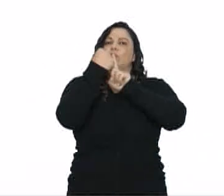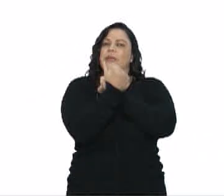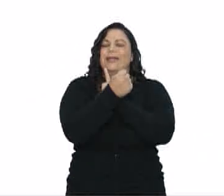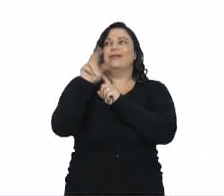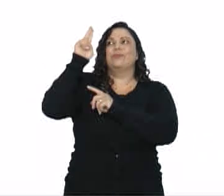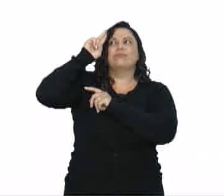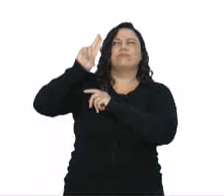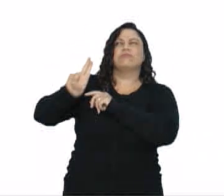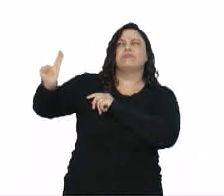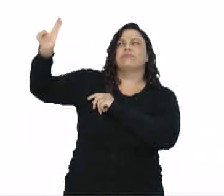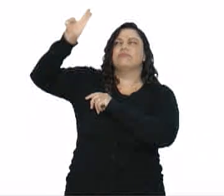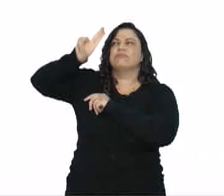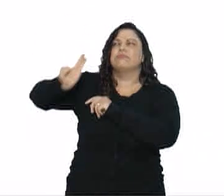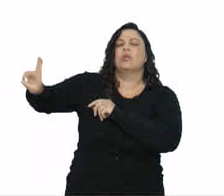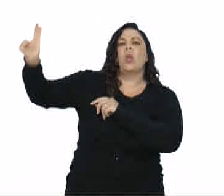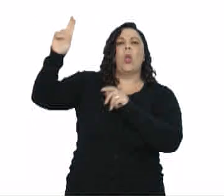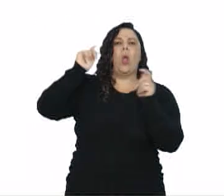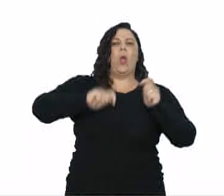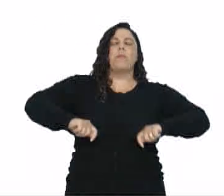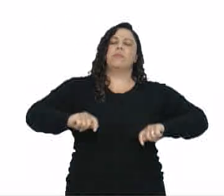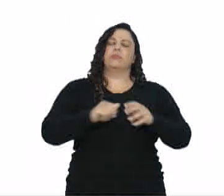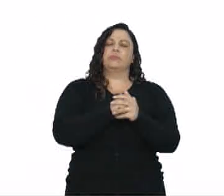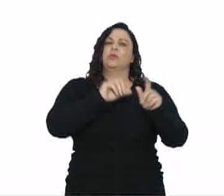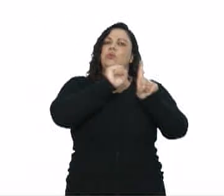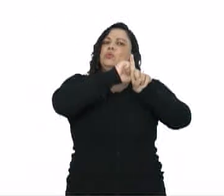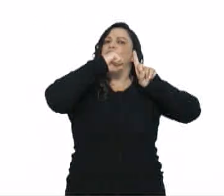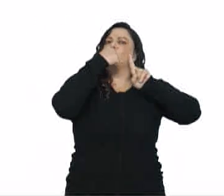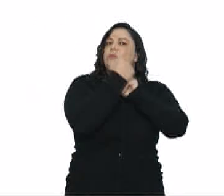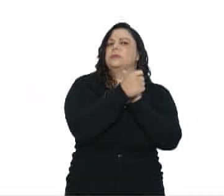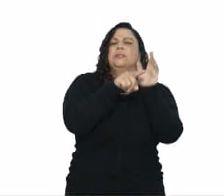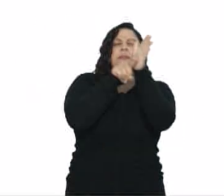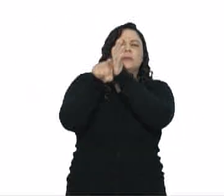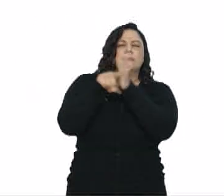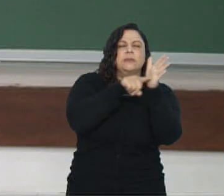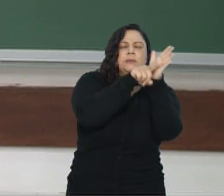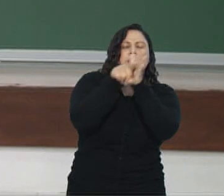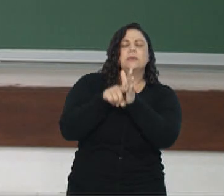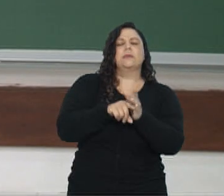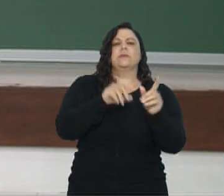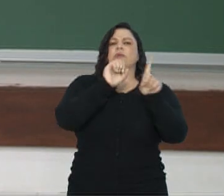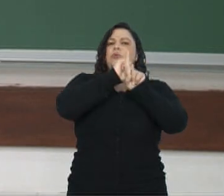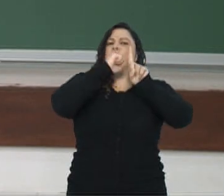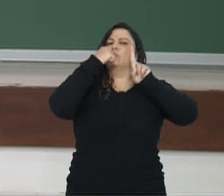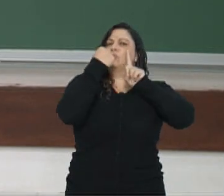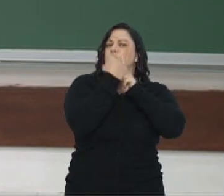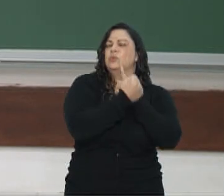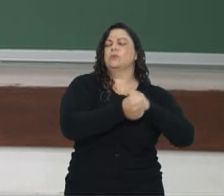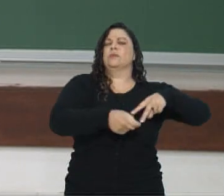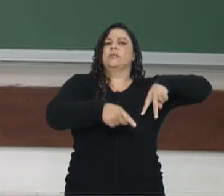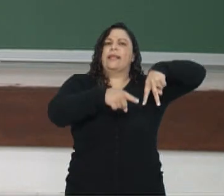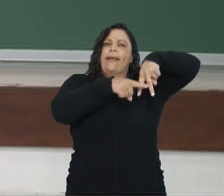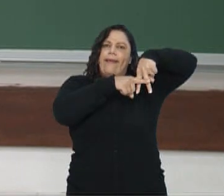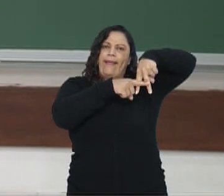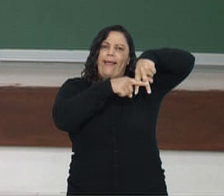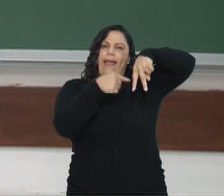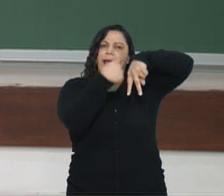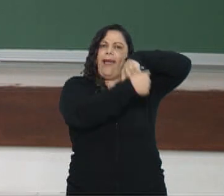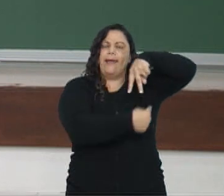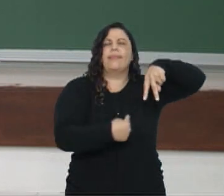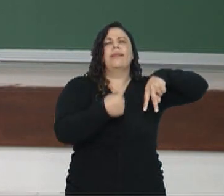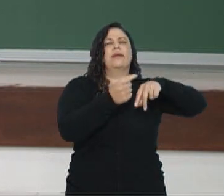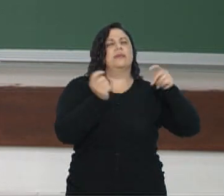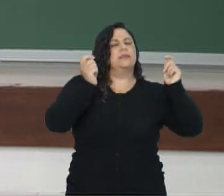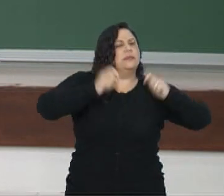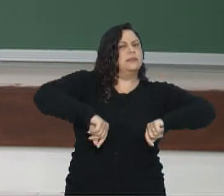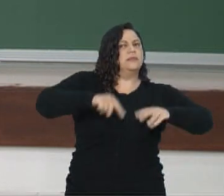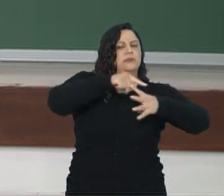modelo do socialismo científico e o modelo do anarquismo. Vão ser as quatro grandes vertentes de pensamentos que vão ser trazidas nesse momento,